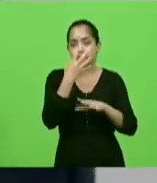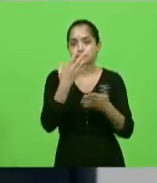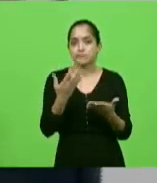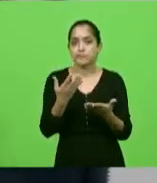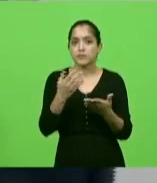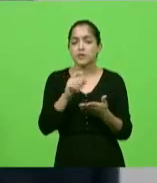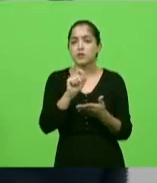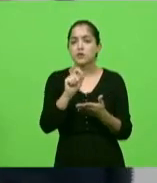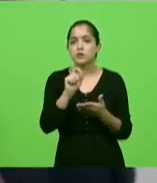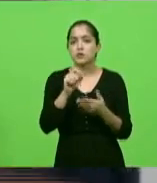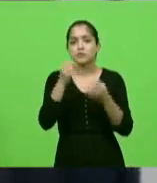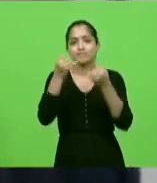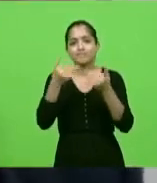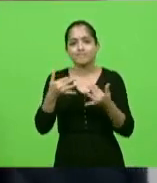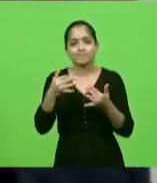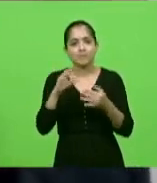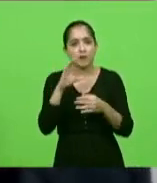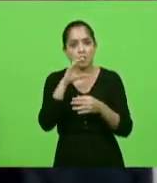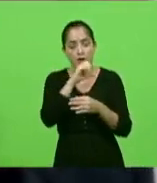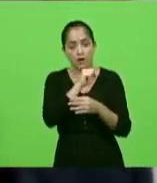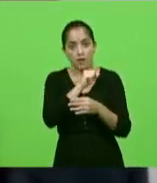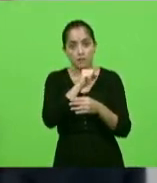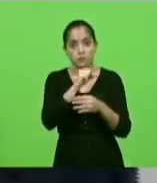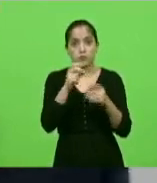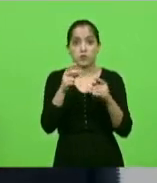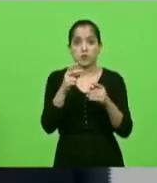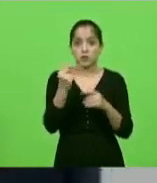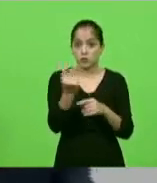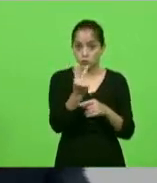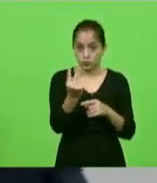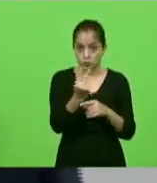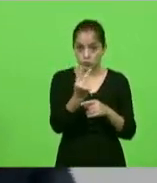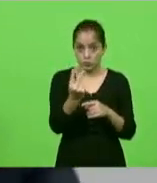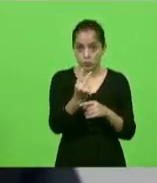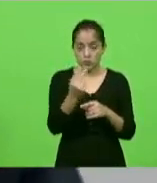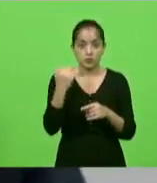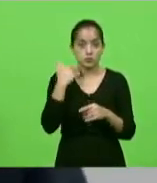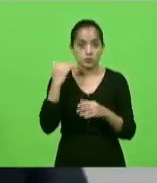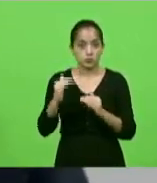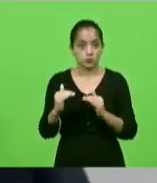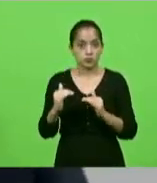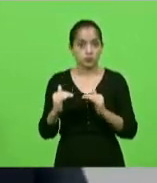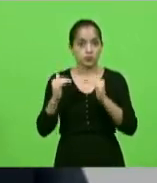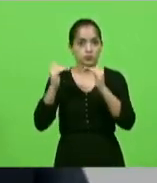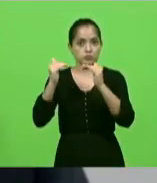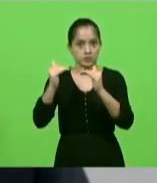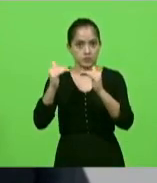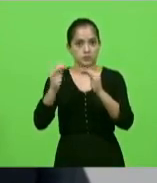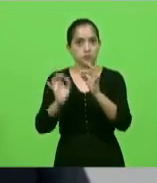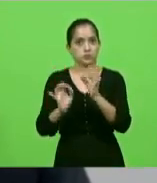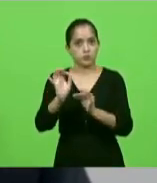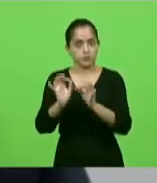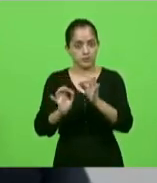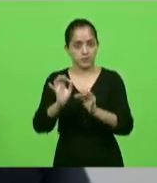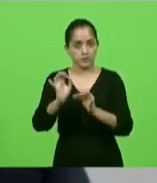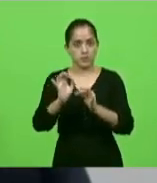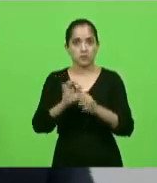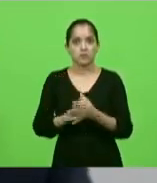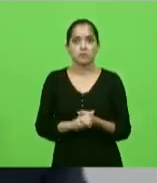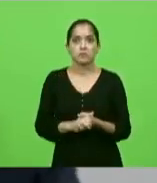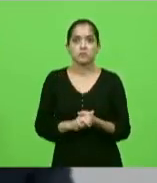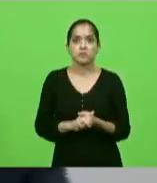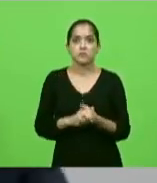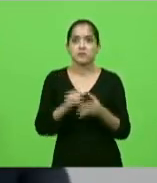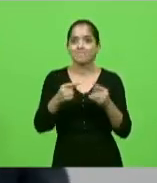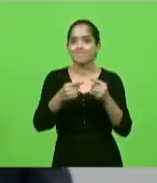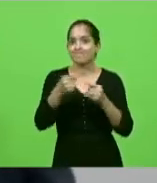rápida, até porque dois dos senhores desembargadores entenderam que seria ato de